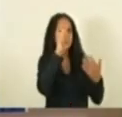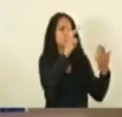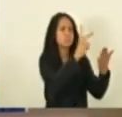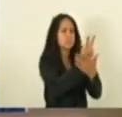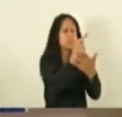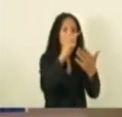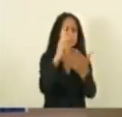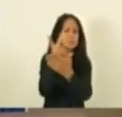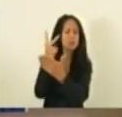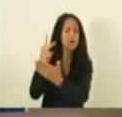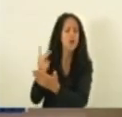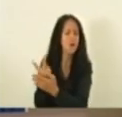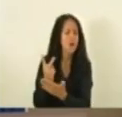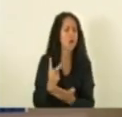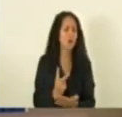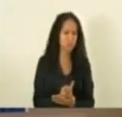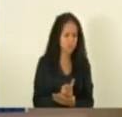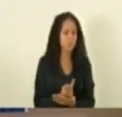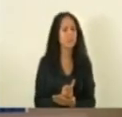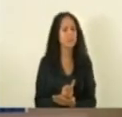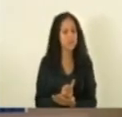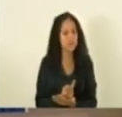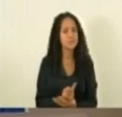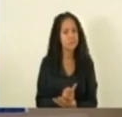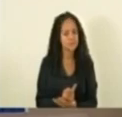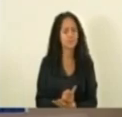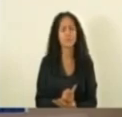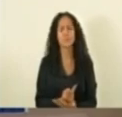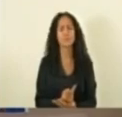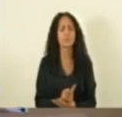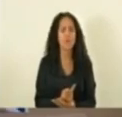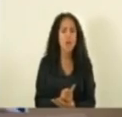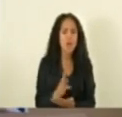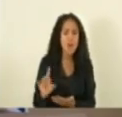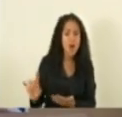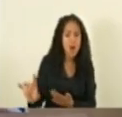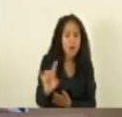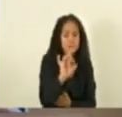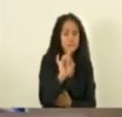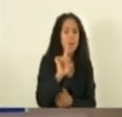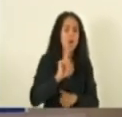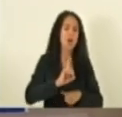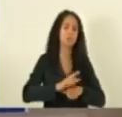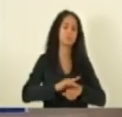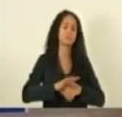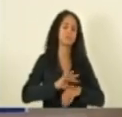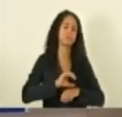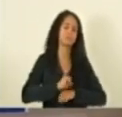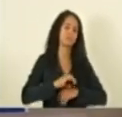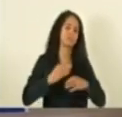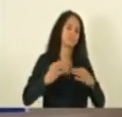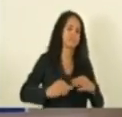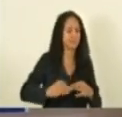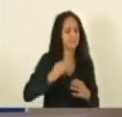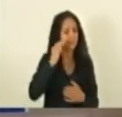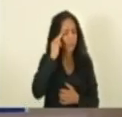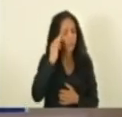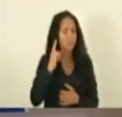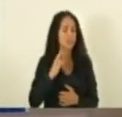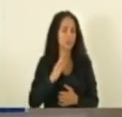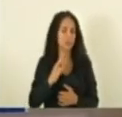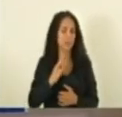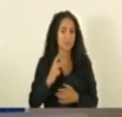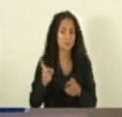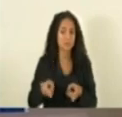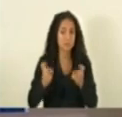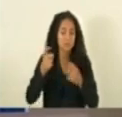têm, de alguma forma, adoecido a todos nós. Se a gente observa, né,